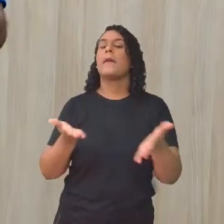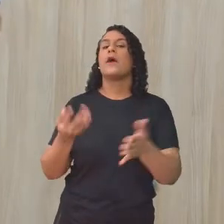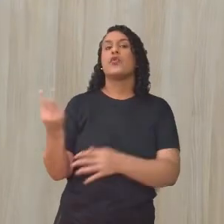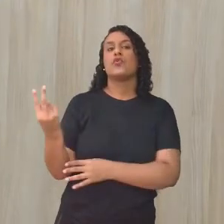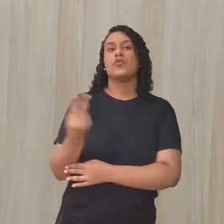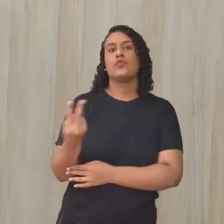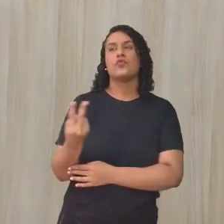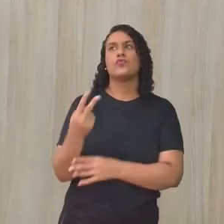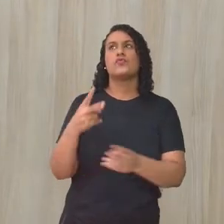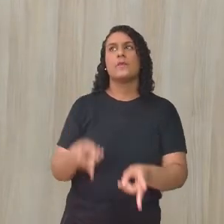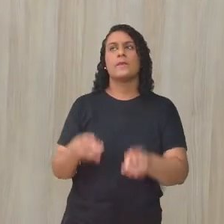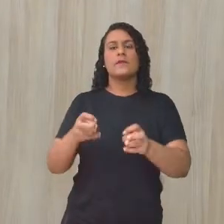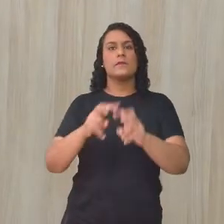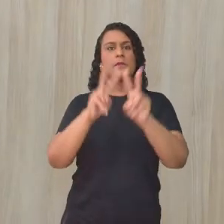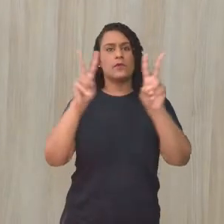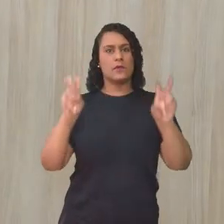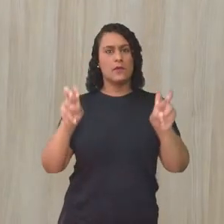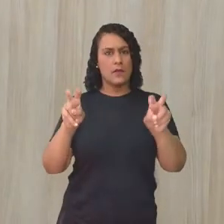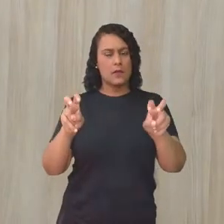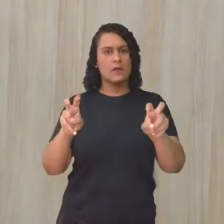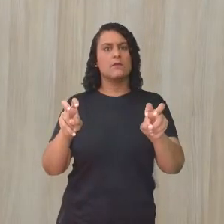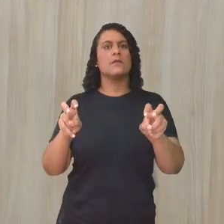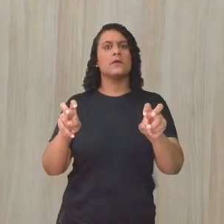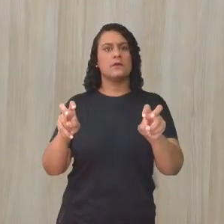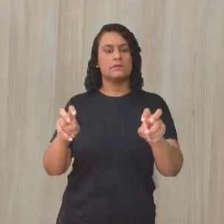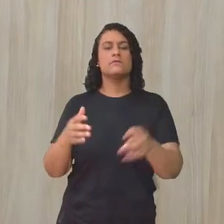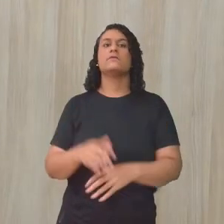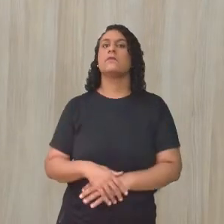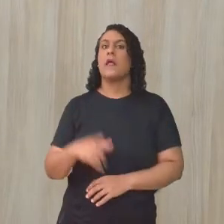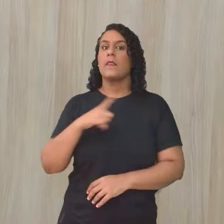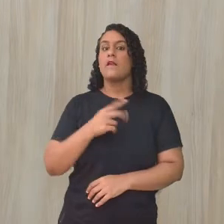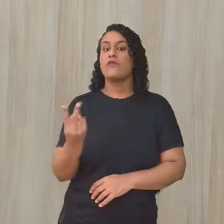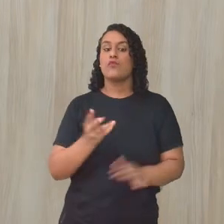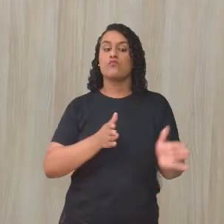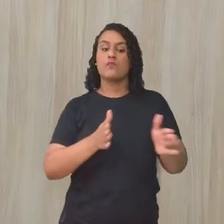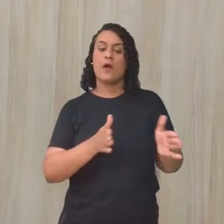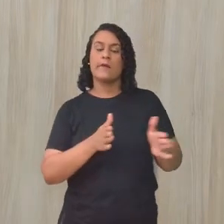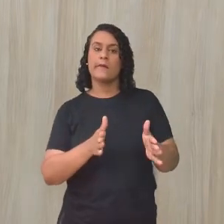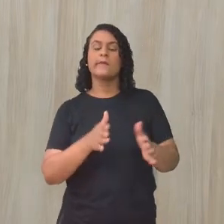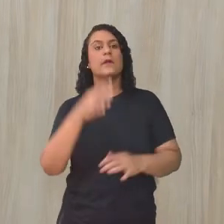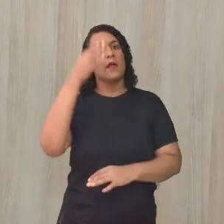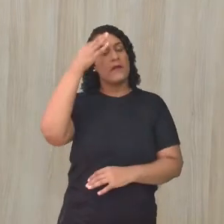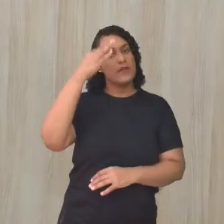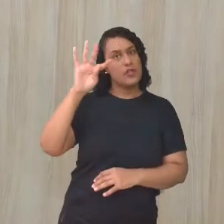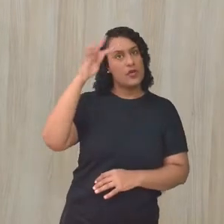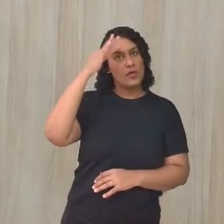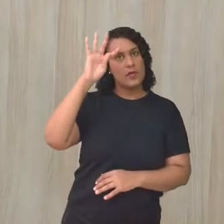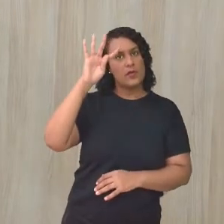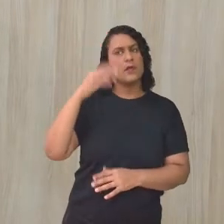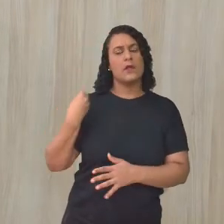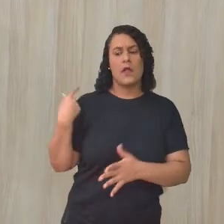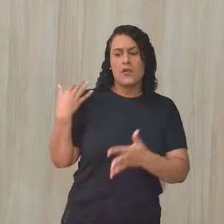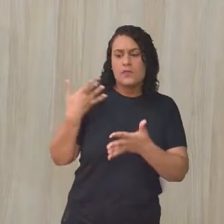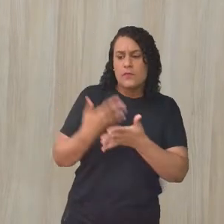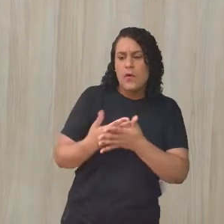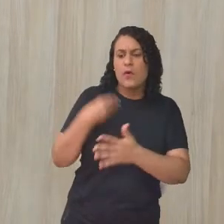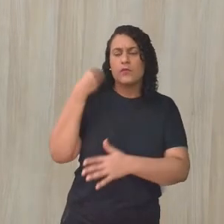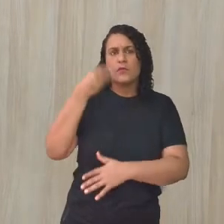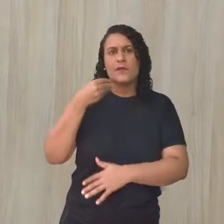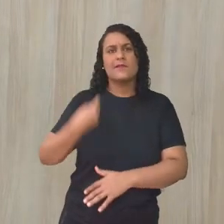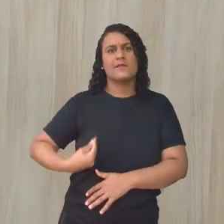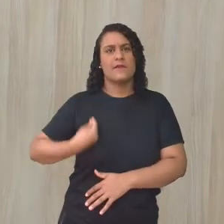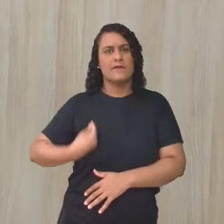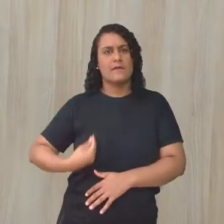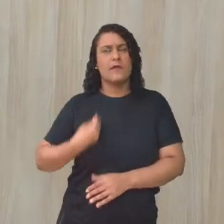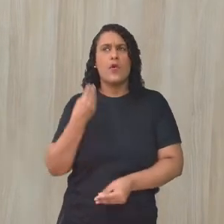gente viu que essa aula se dividiu em duas partes. A parte teórica de quem foi Tales de Mileto e como